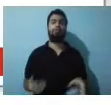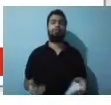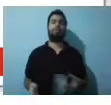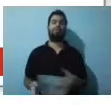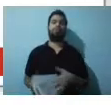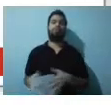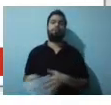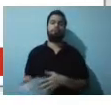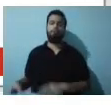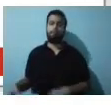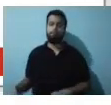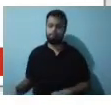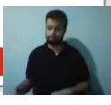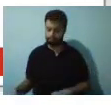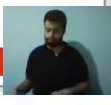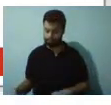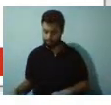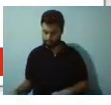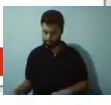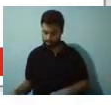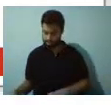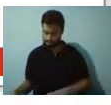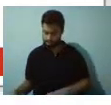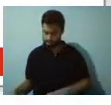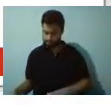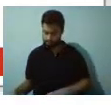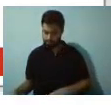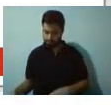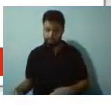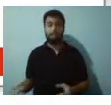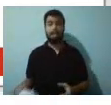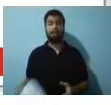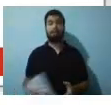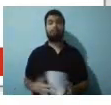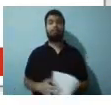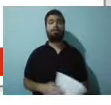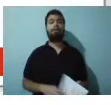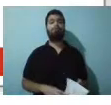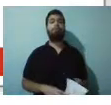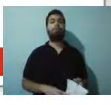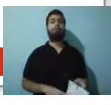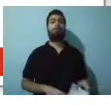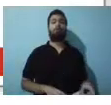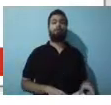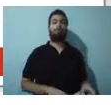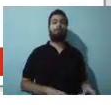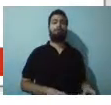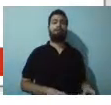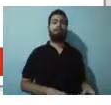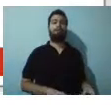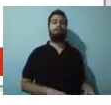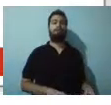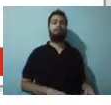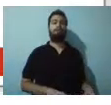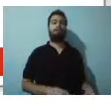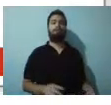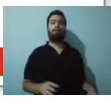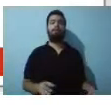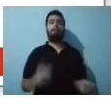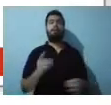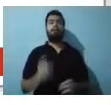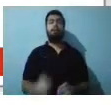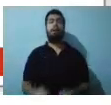a queda da Bolsa de Valores, tá bom? Da Bolsa de 29, tá bom? E a questão da crise do petróleo na década de 70,